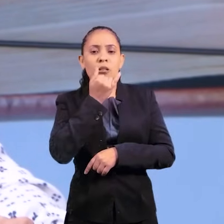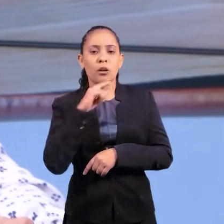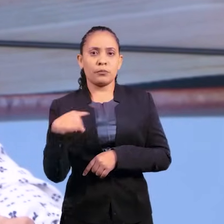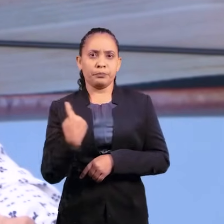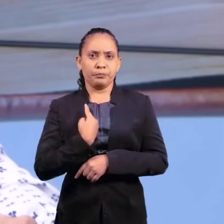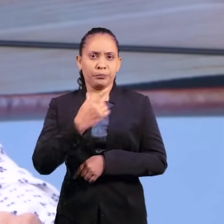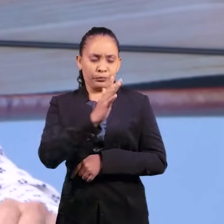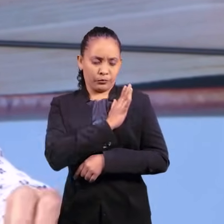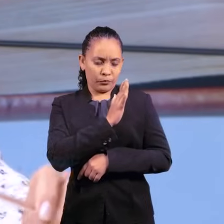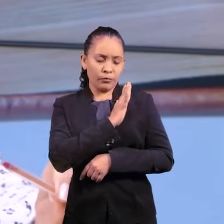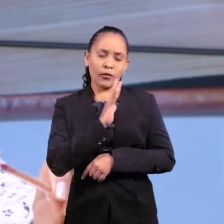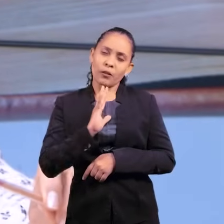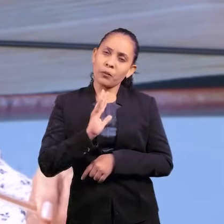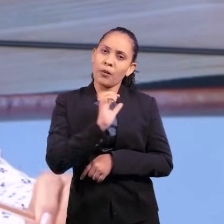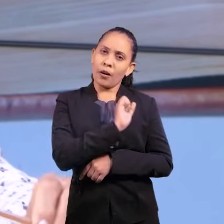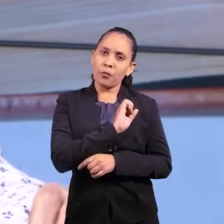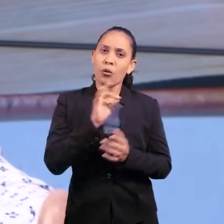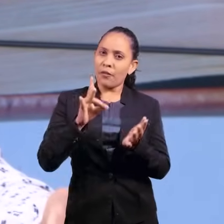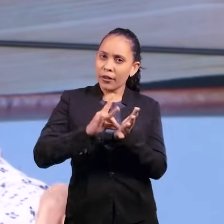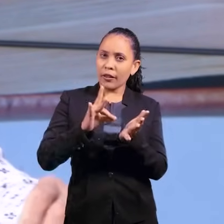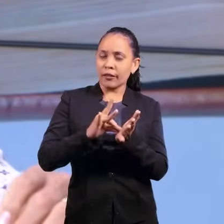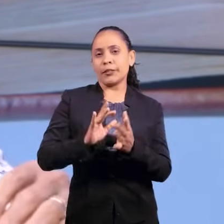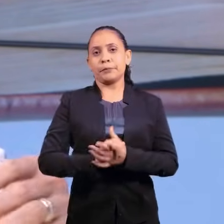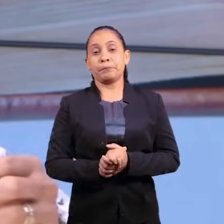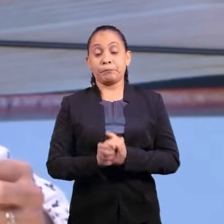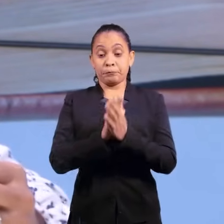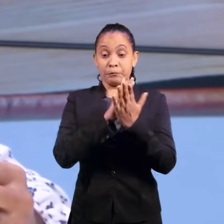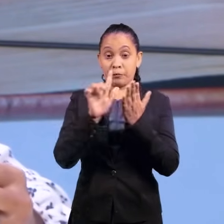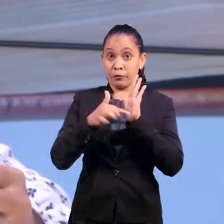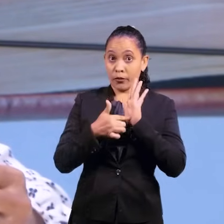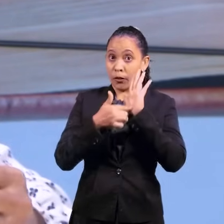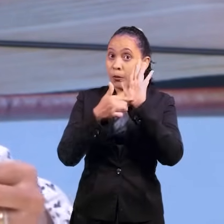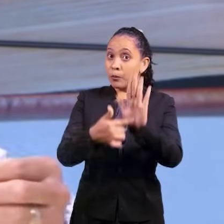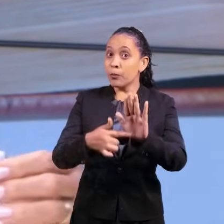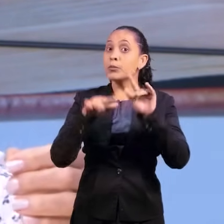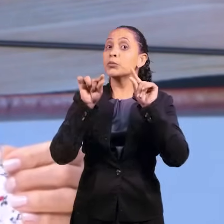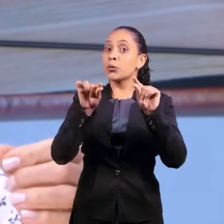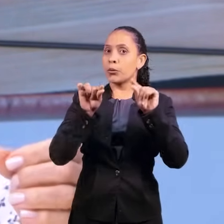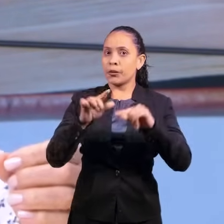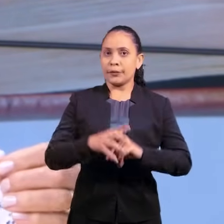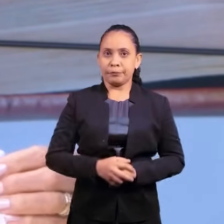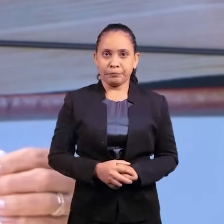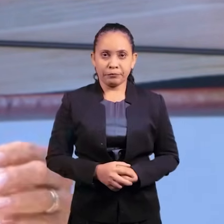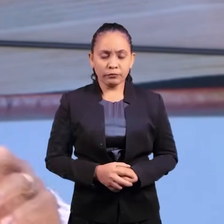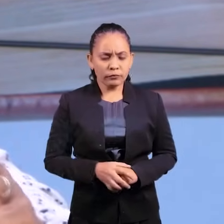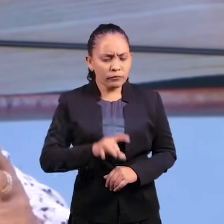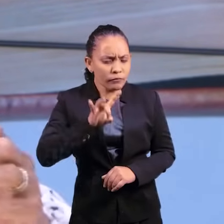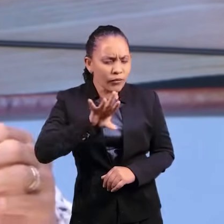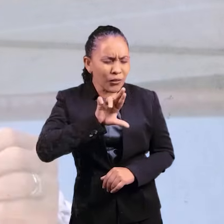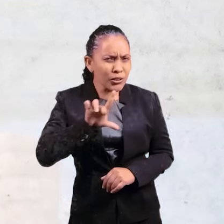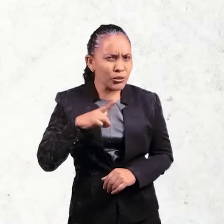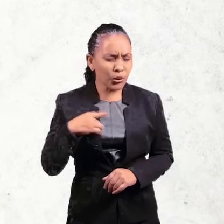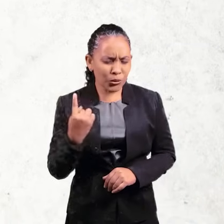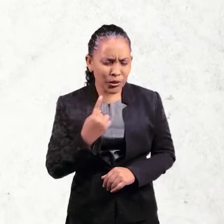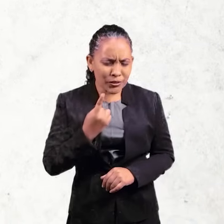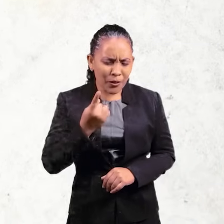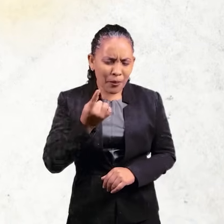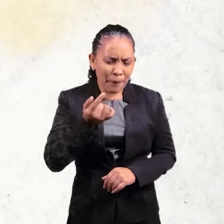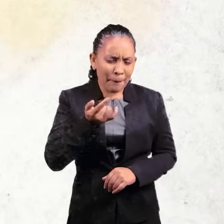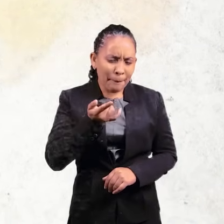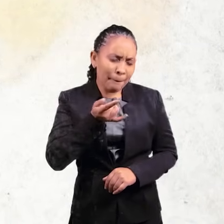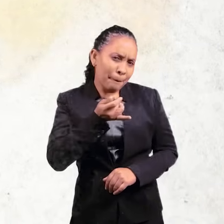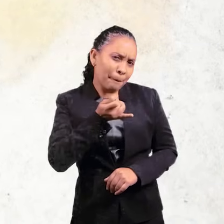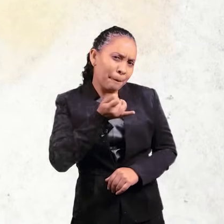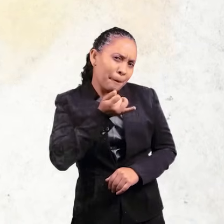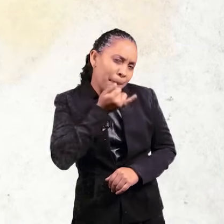colocar amor no nosso coração. E a palavra diz, inclusive, não é só nós perdoarmos aqueles